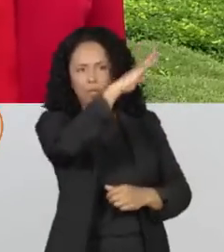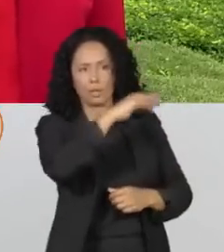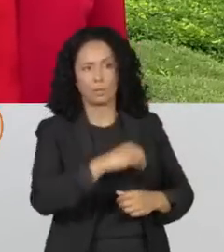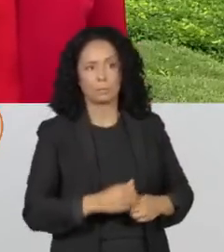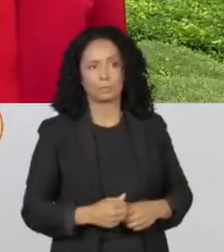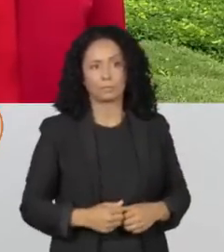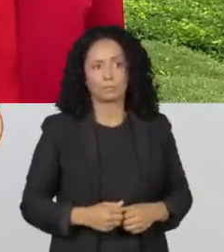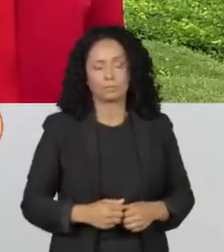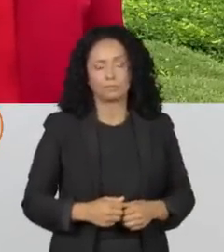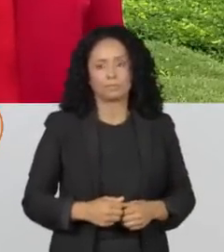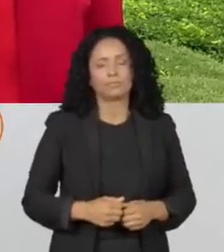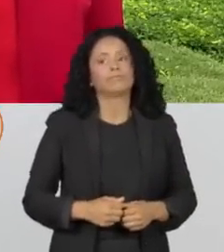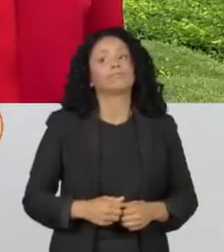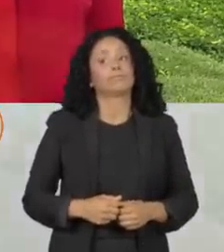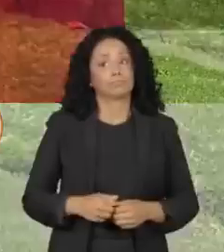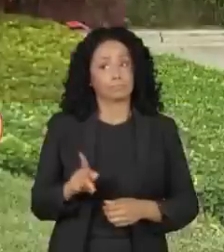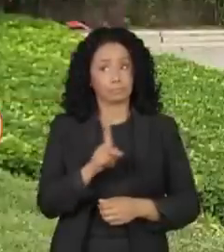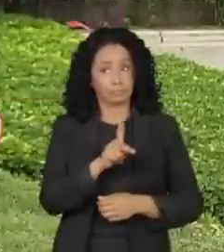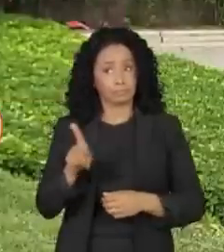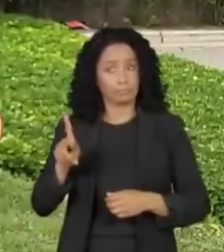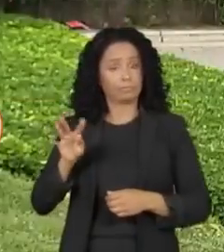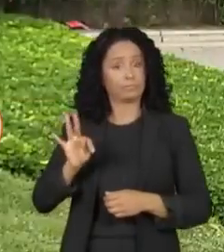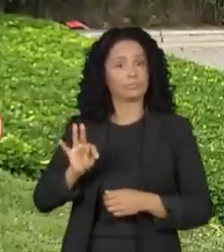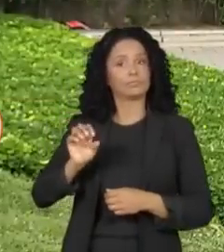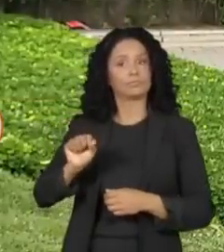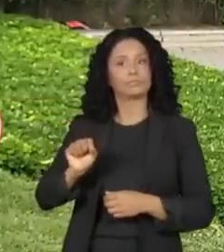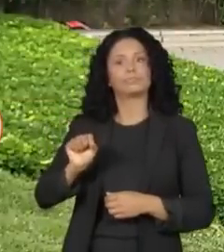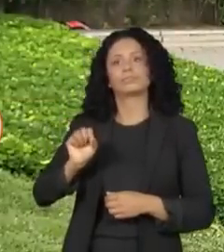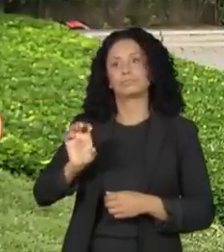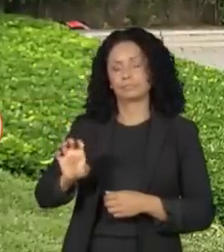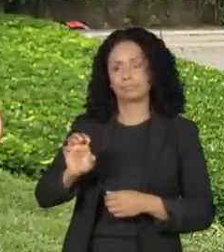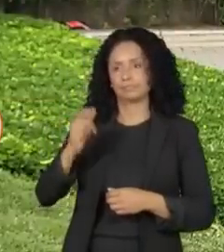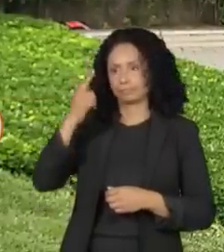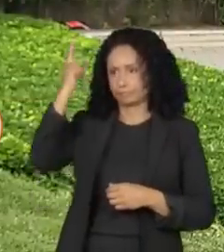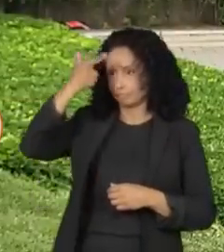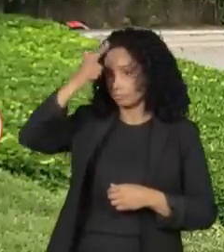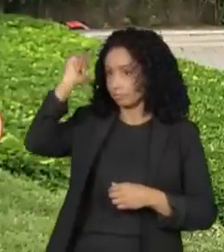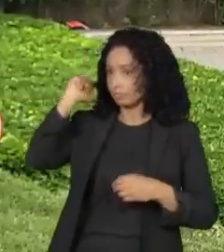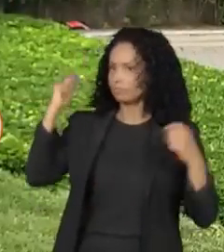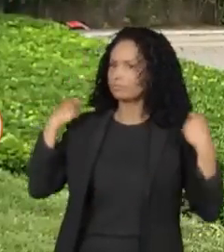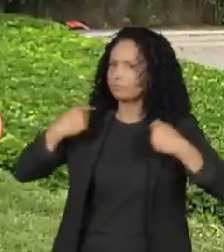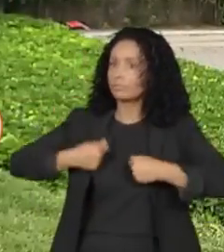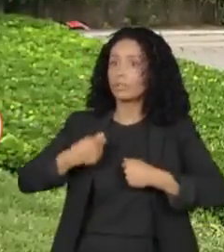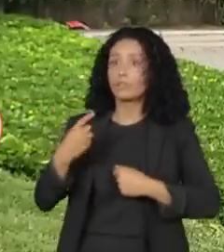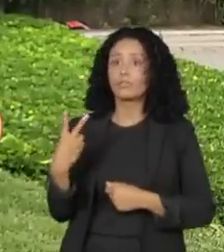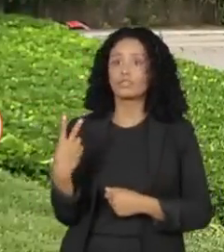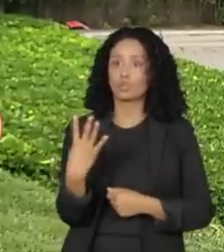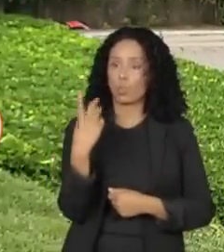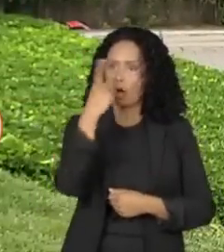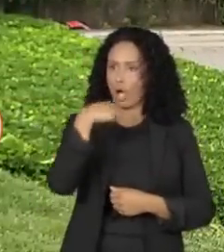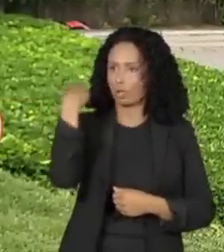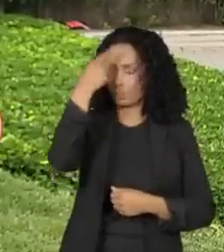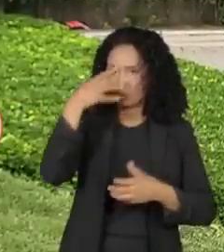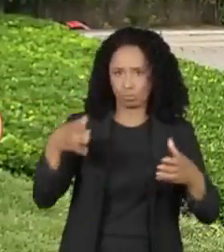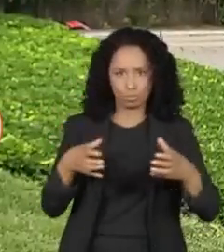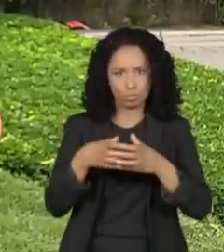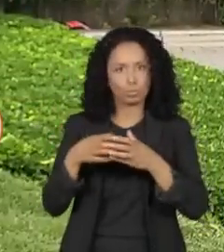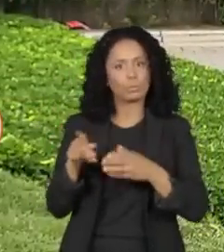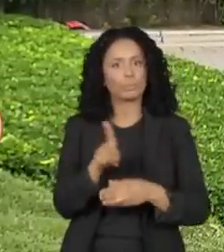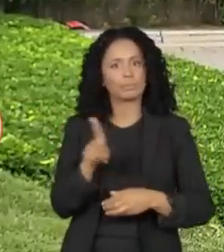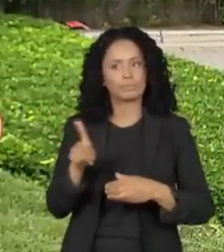O presidente do Tribunal Superior Eleitoral, Alexandre de Moraes, deu 24 horas para que a equipe do